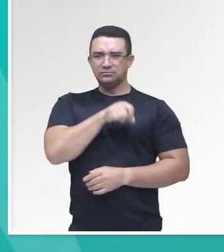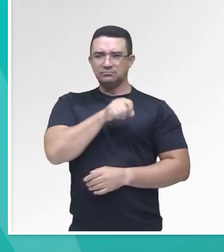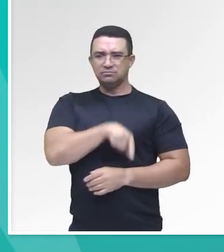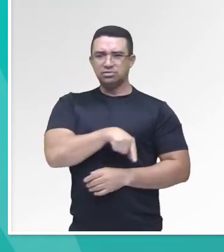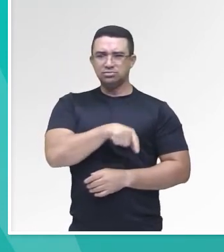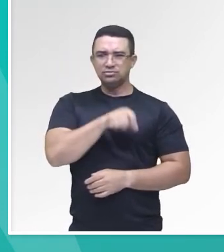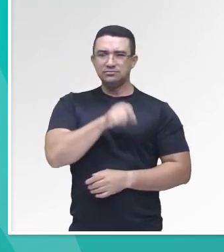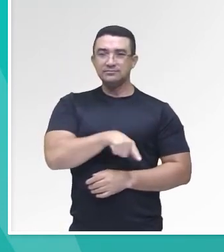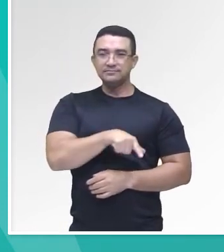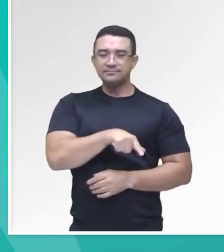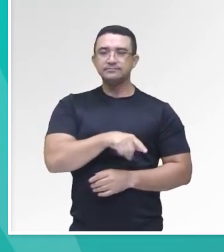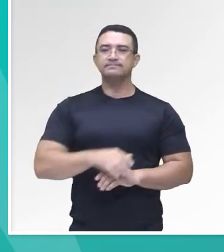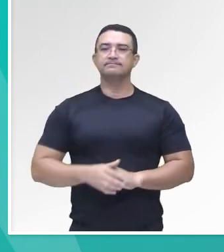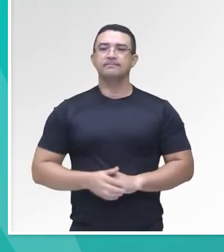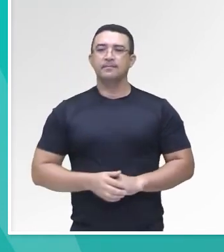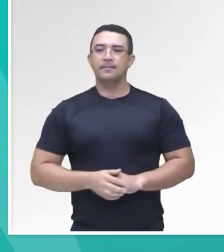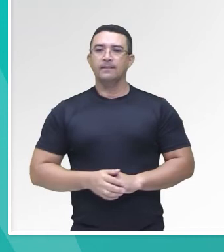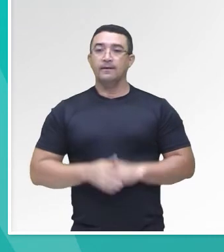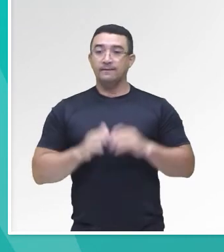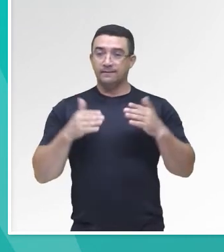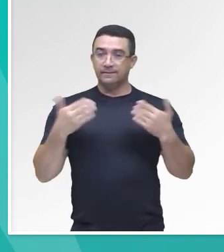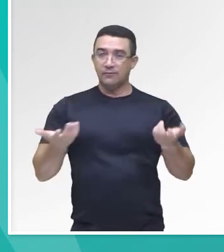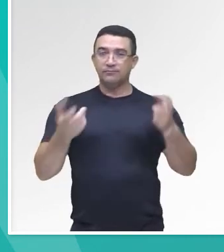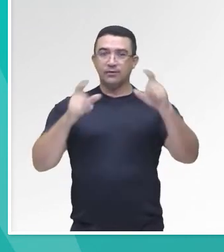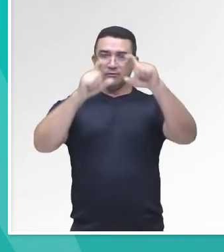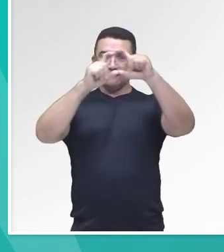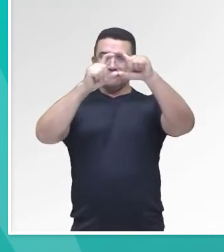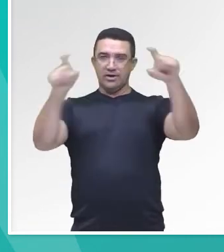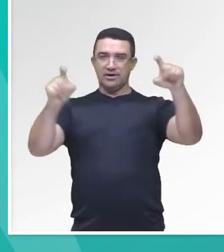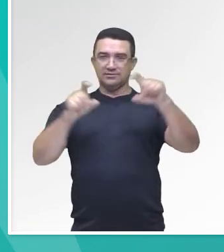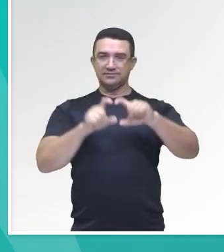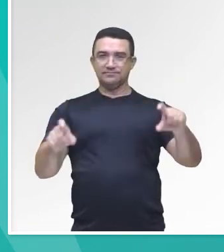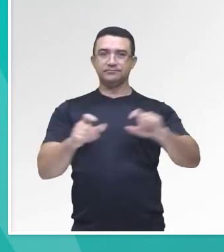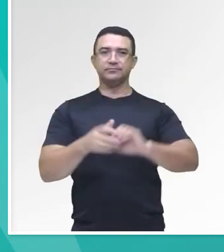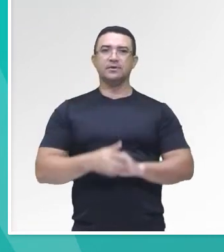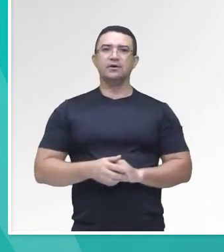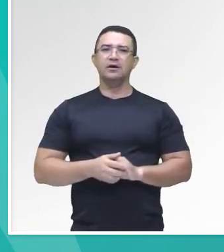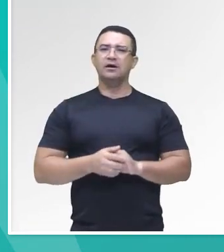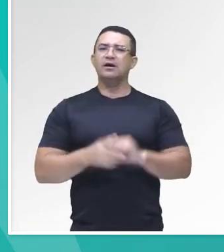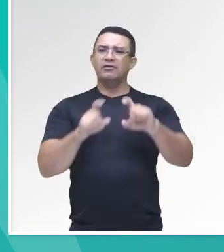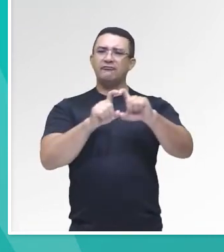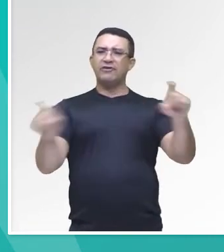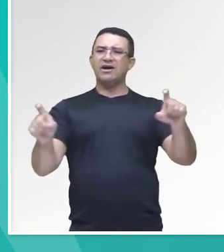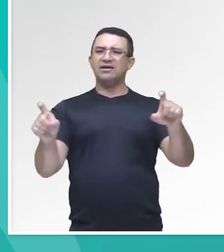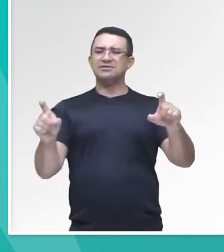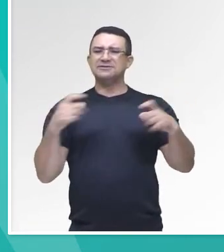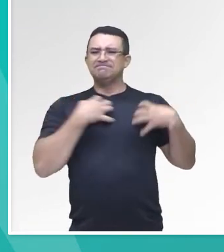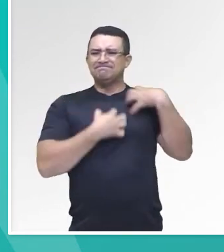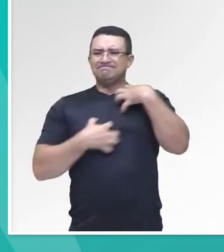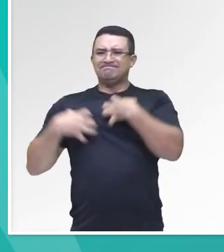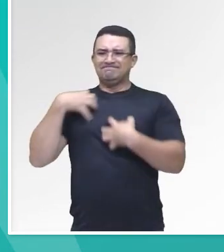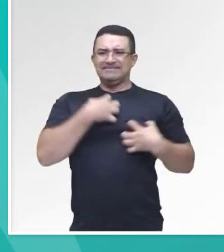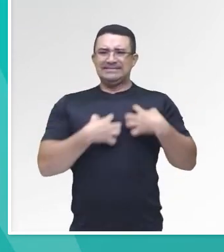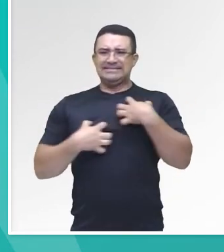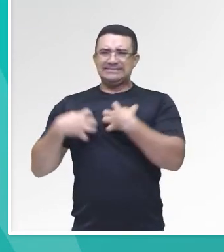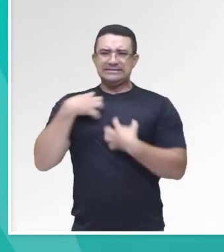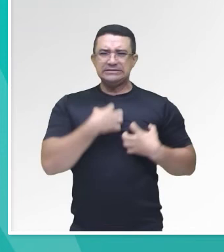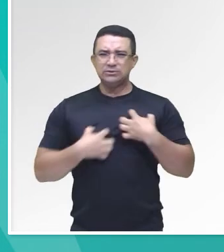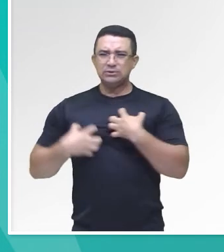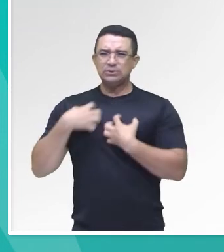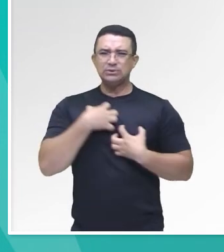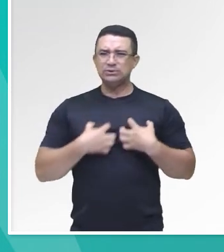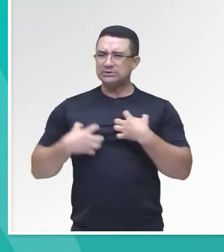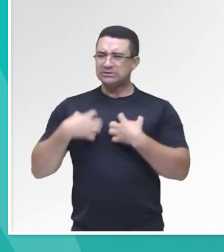E nestes versos, continua o poema, e nestes versos de angústia, ó, versos de